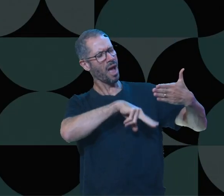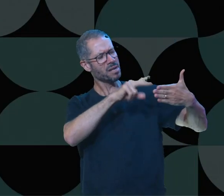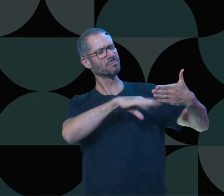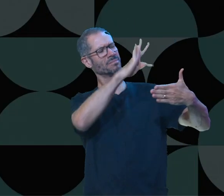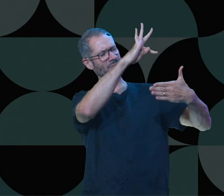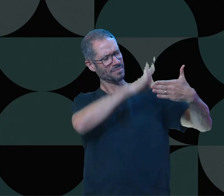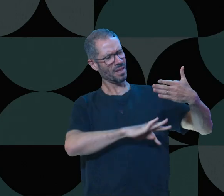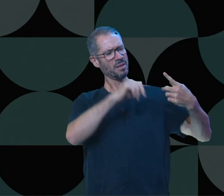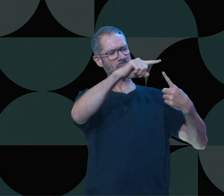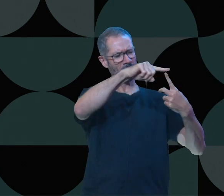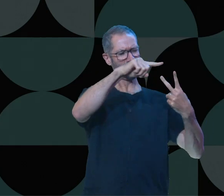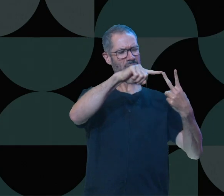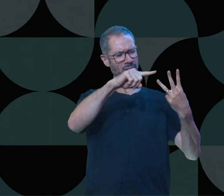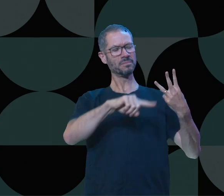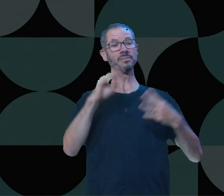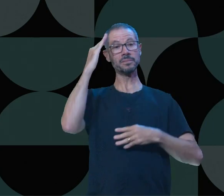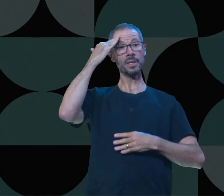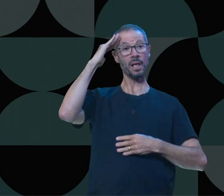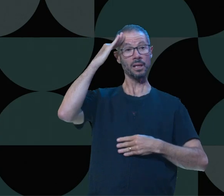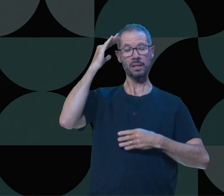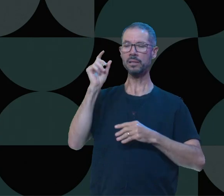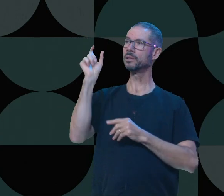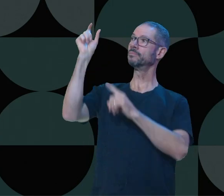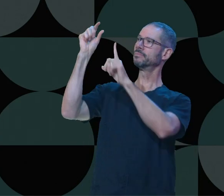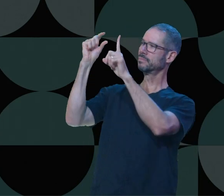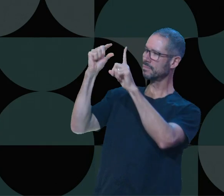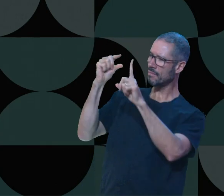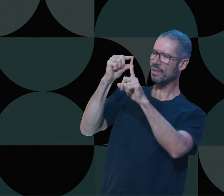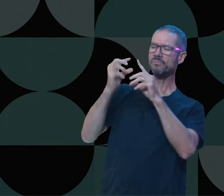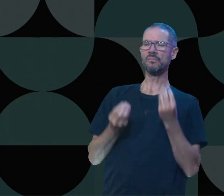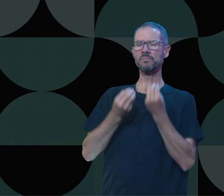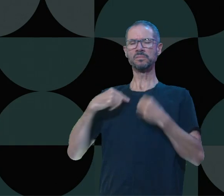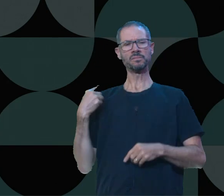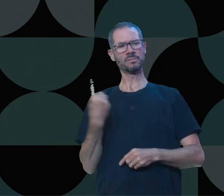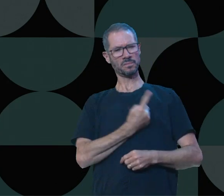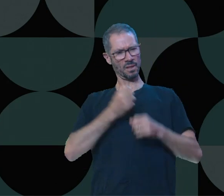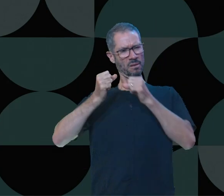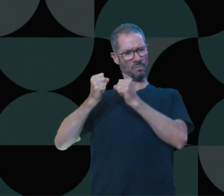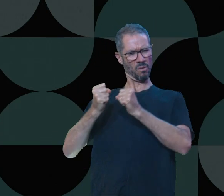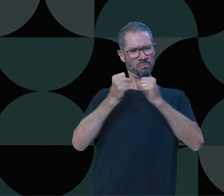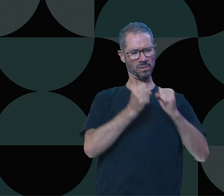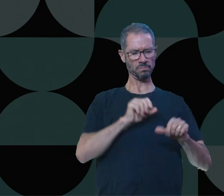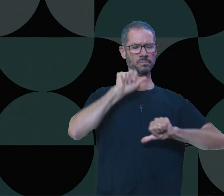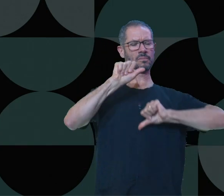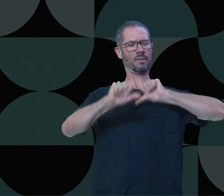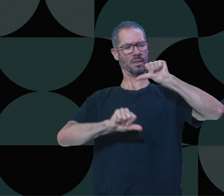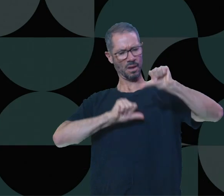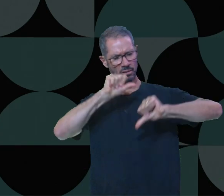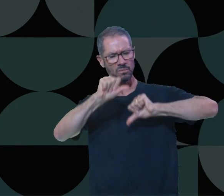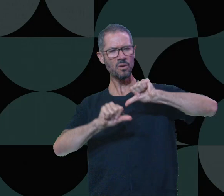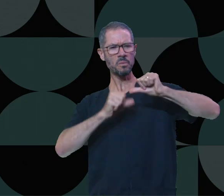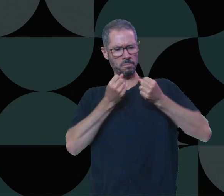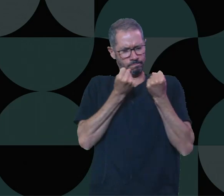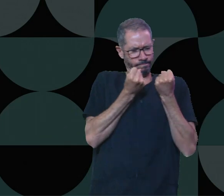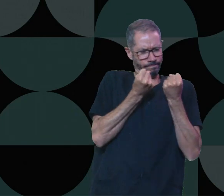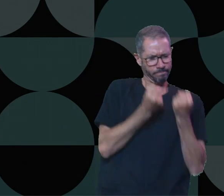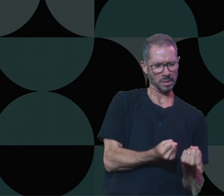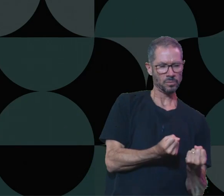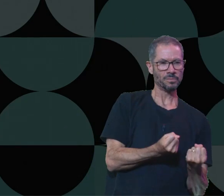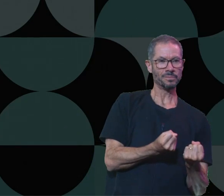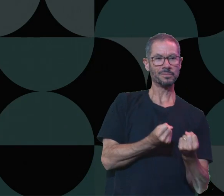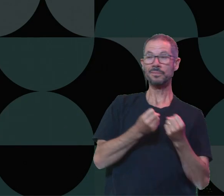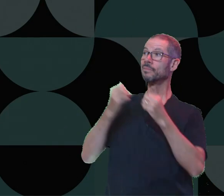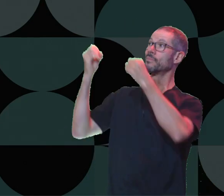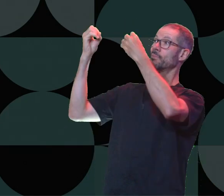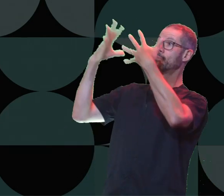texto e entender, através da palavra de Deus, como nós podemos transformar aquilo que é peso em